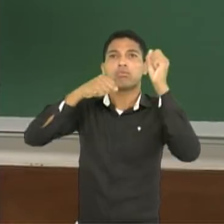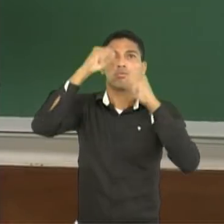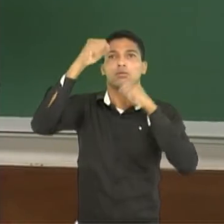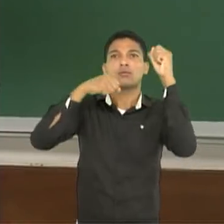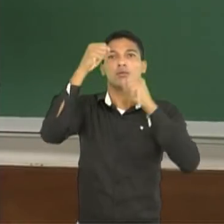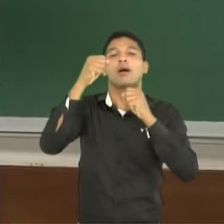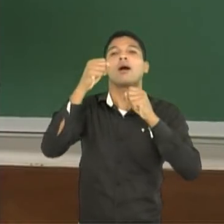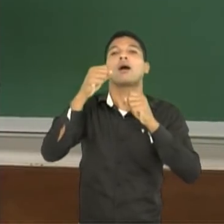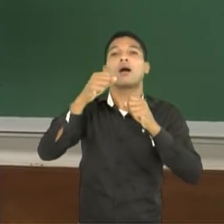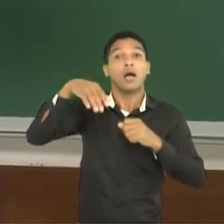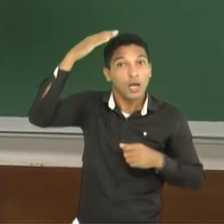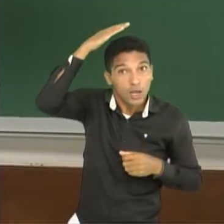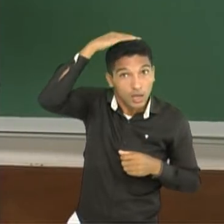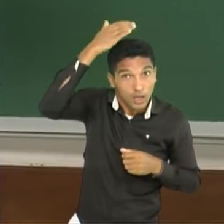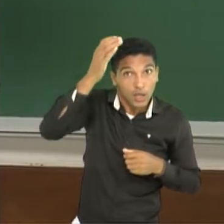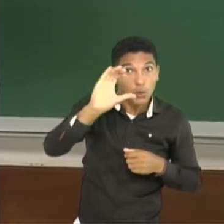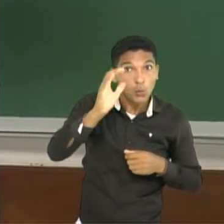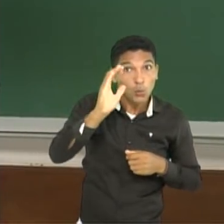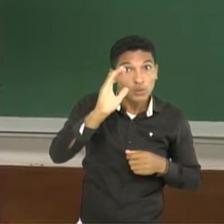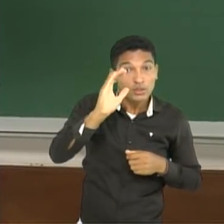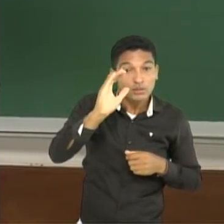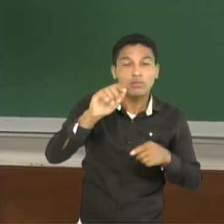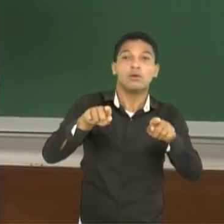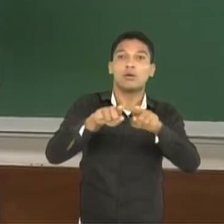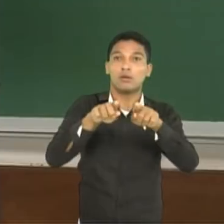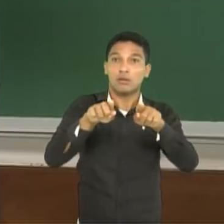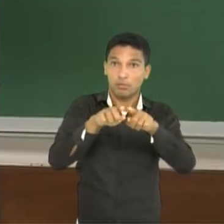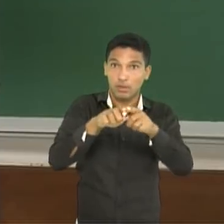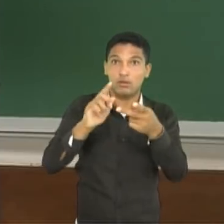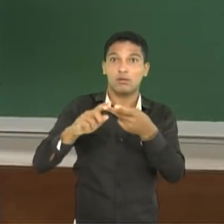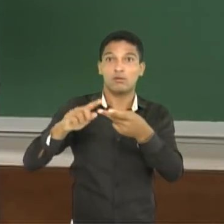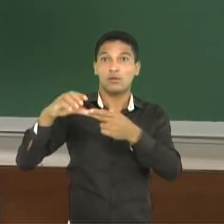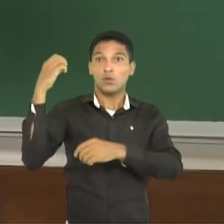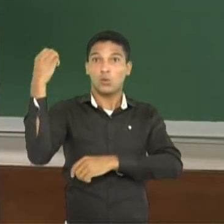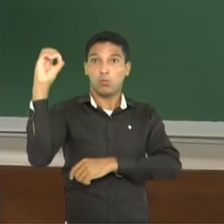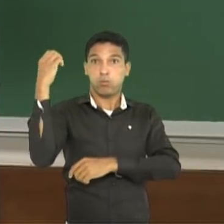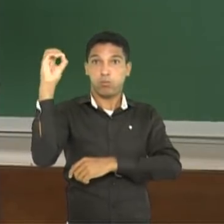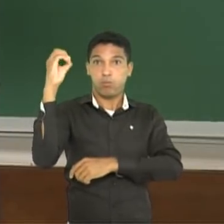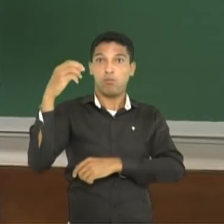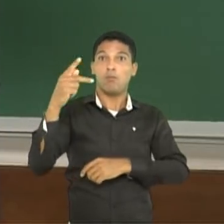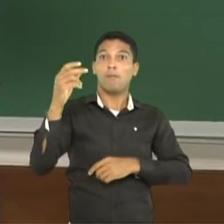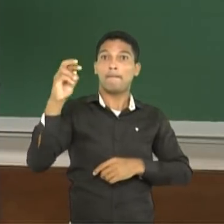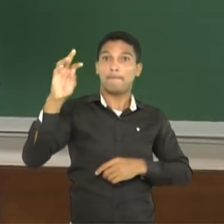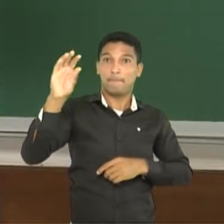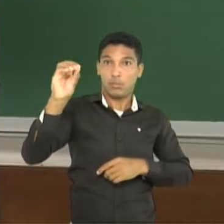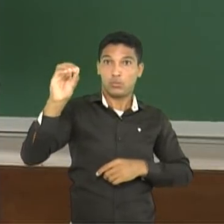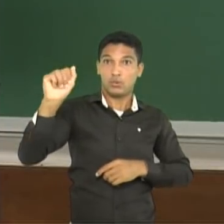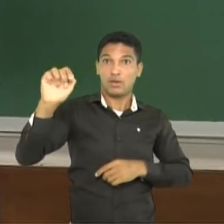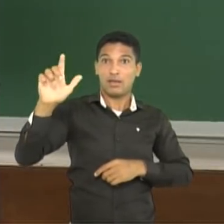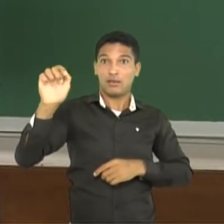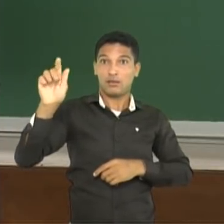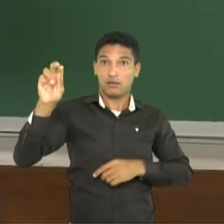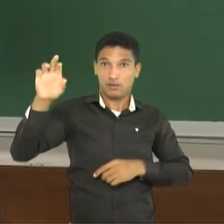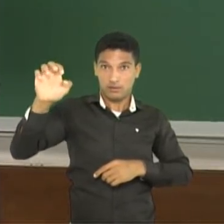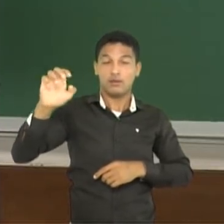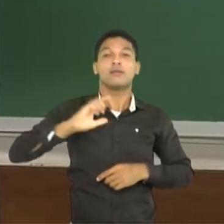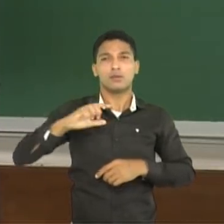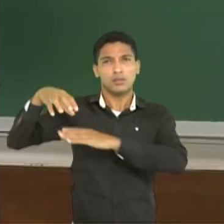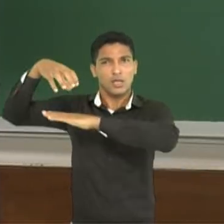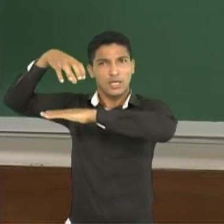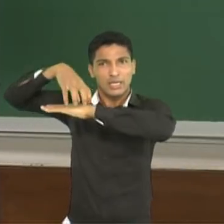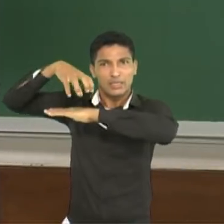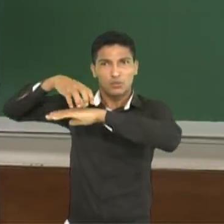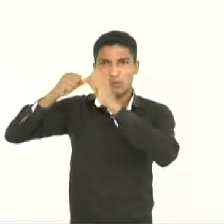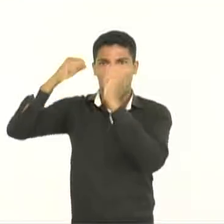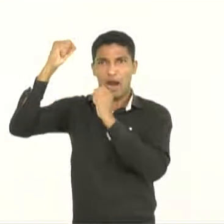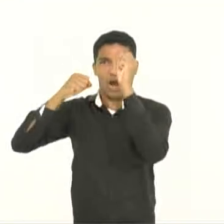na Grande Curitiba, na Grande Porto Alegre, está a maior concentração. Nós temos também ali nas regiões de Santa Catarina,